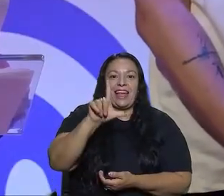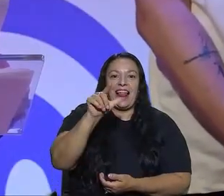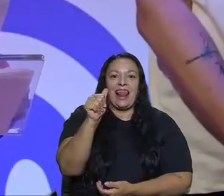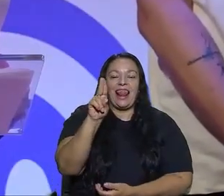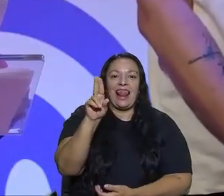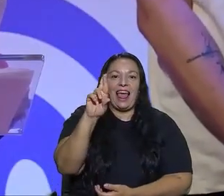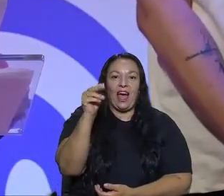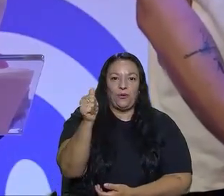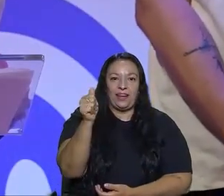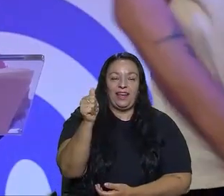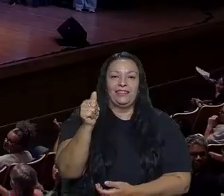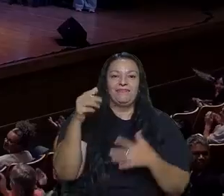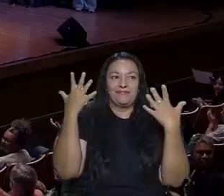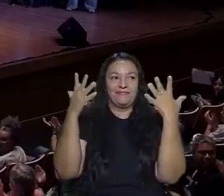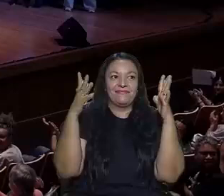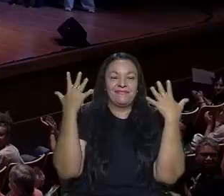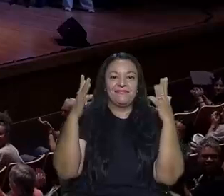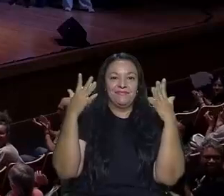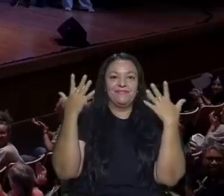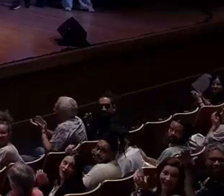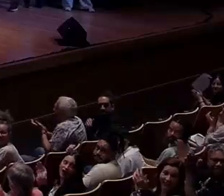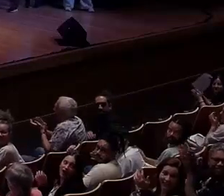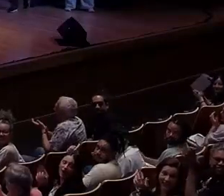Laura Ribeiro de Oliveira.